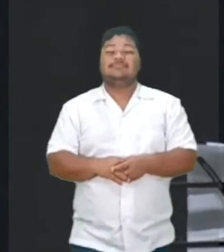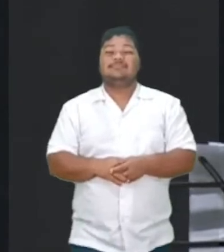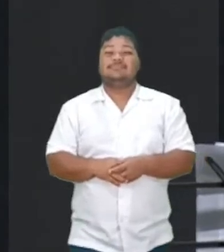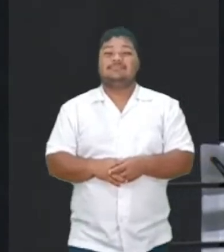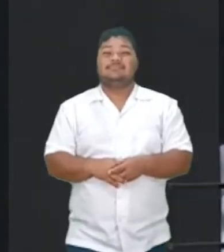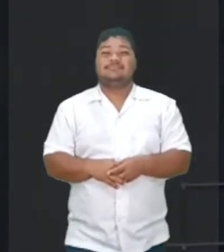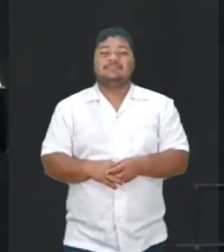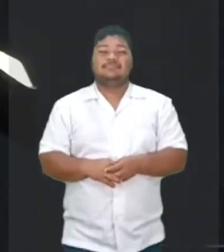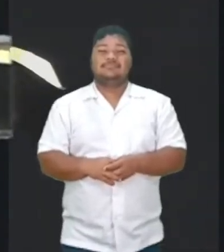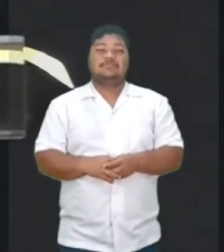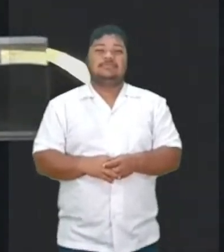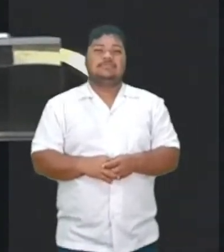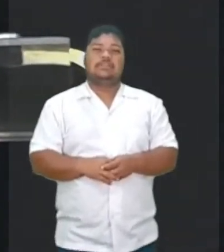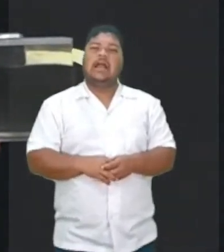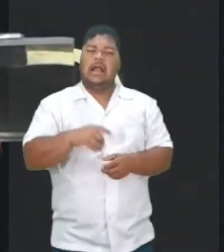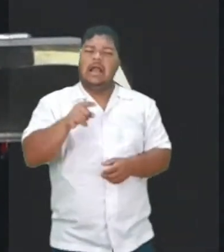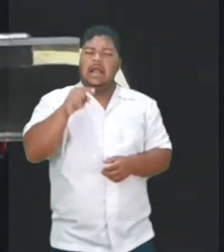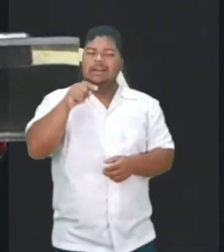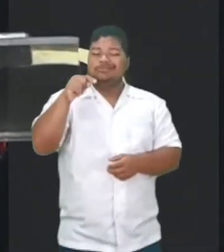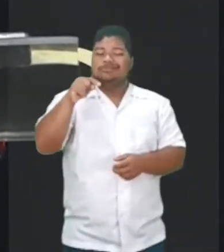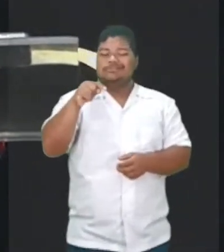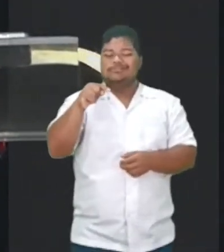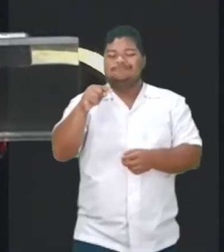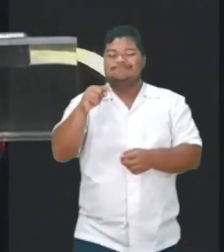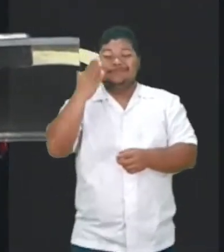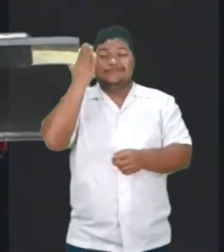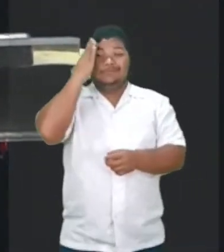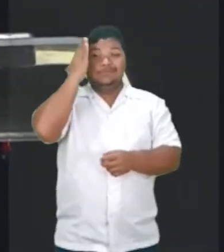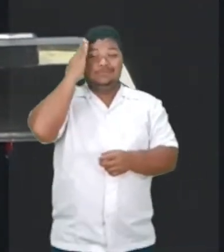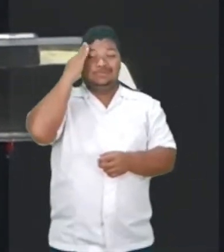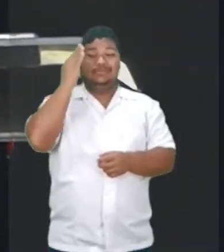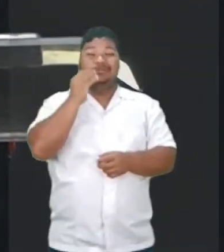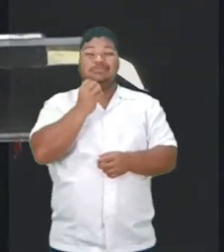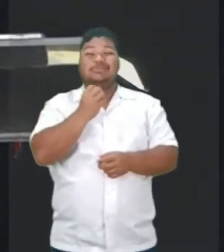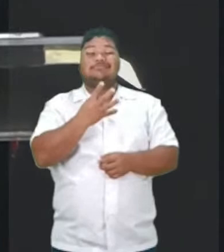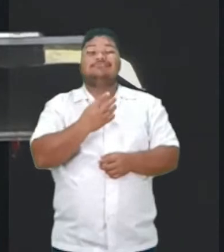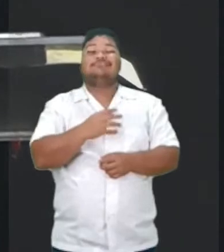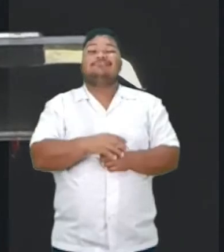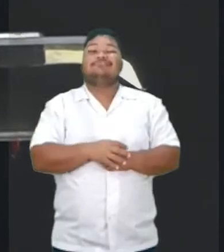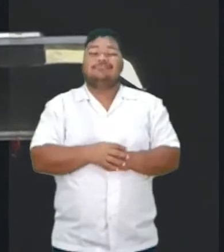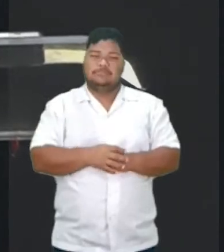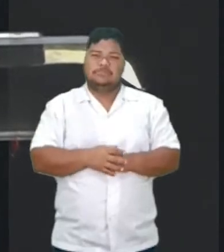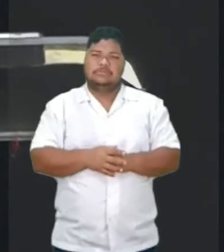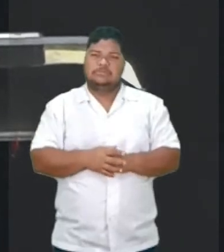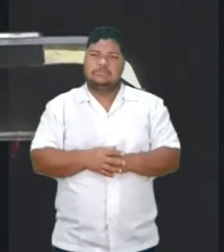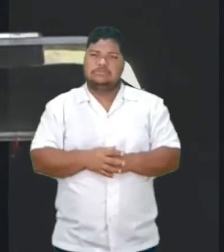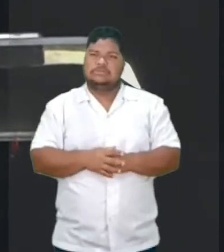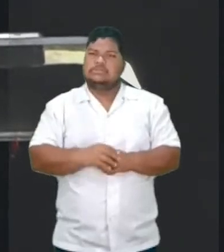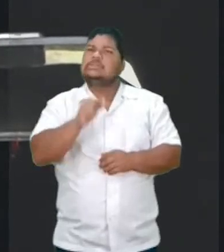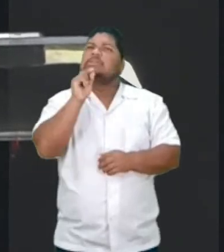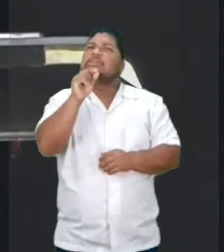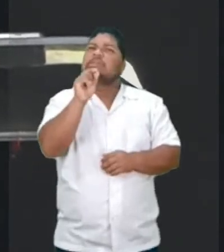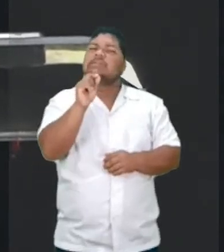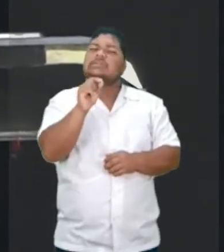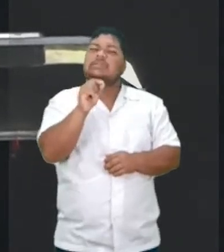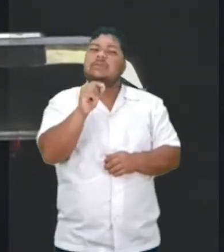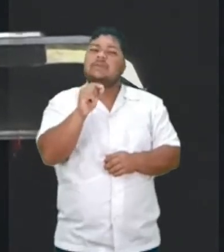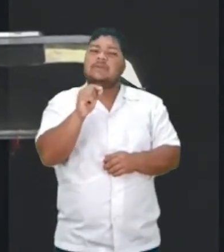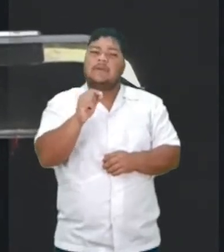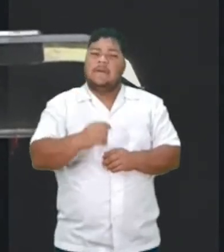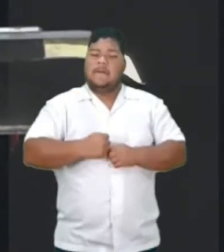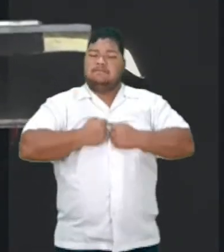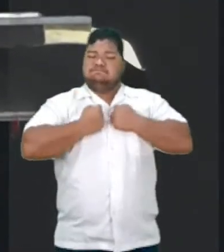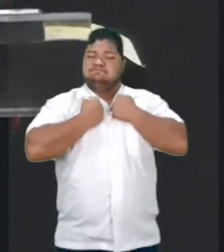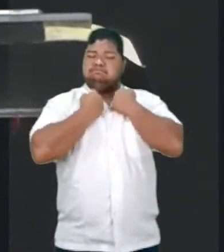Aqui eles sabiam muito bem quem eram os assírios, a primeira grande potência do mundo